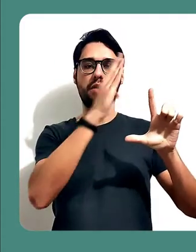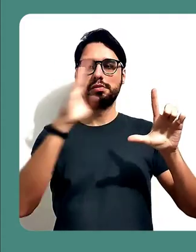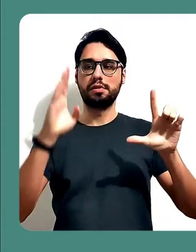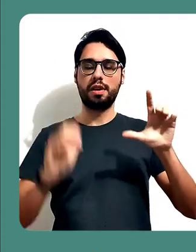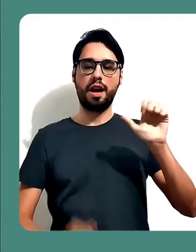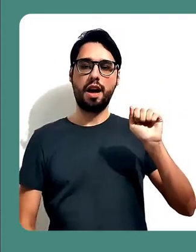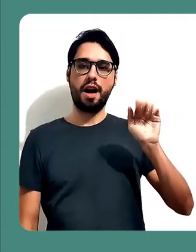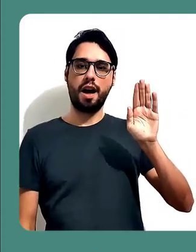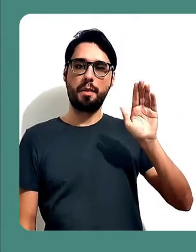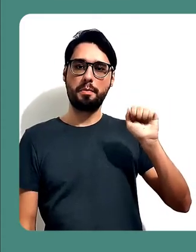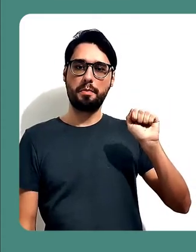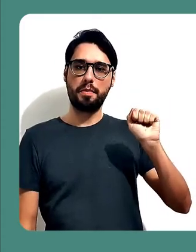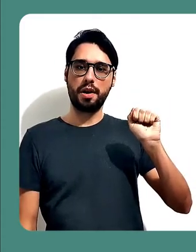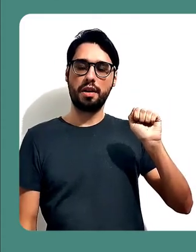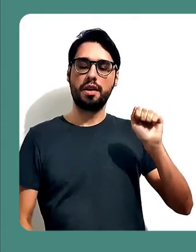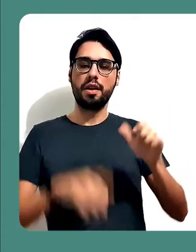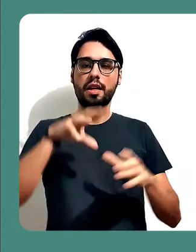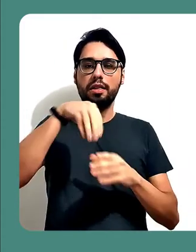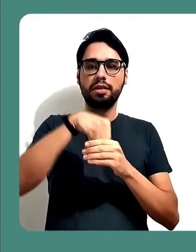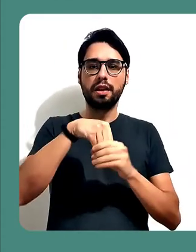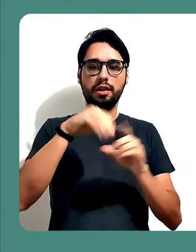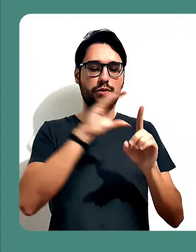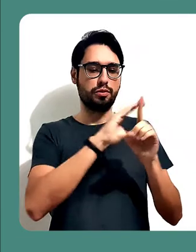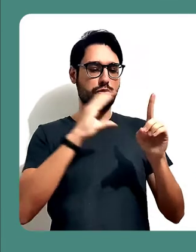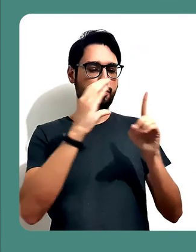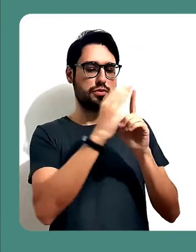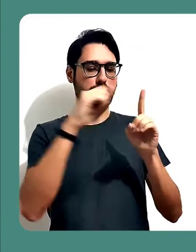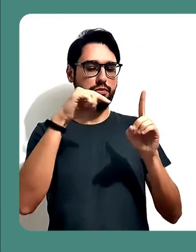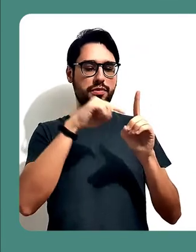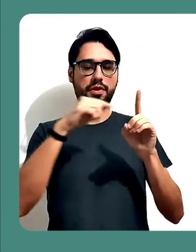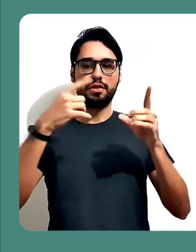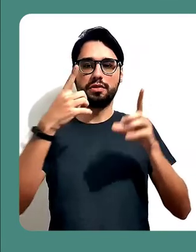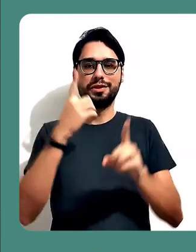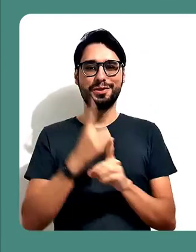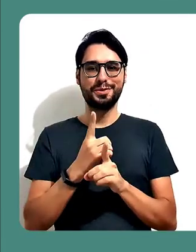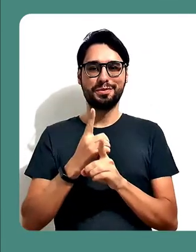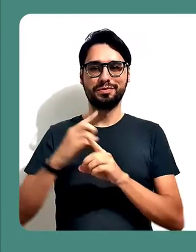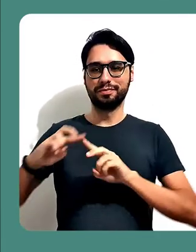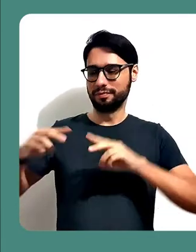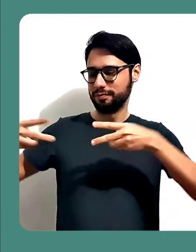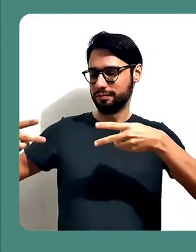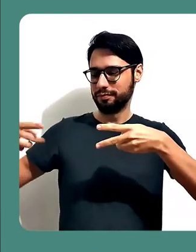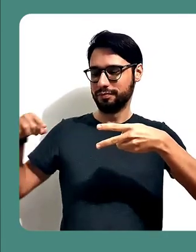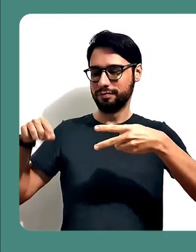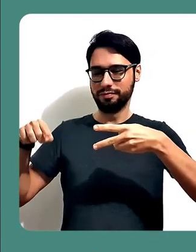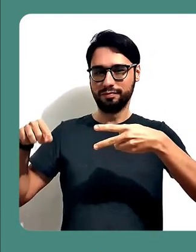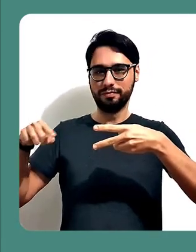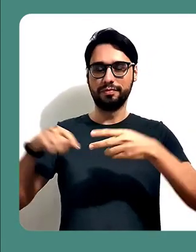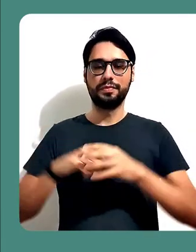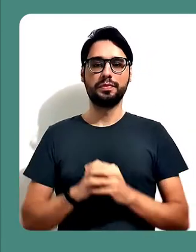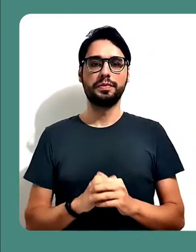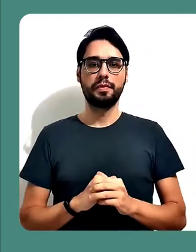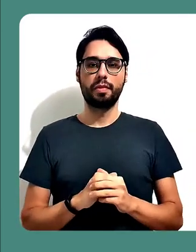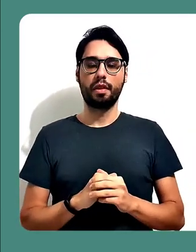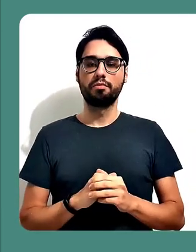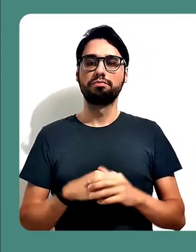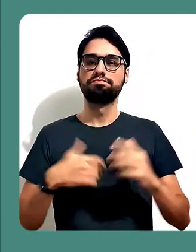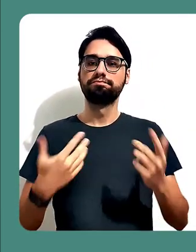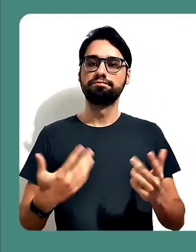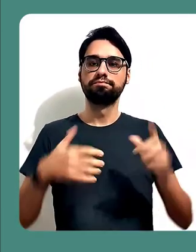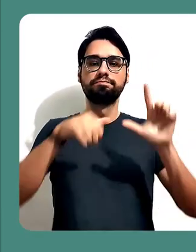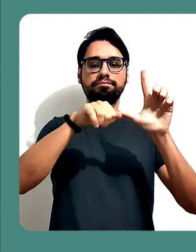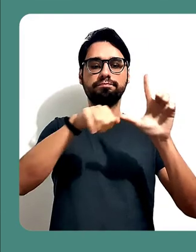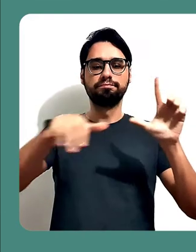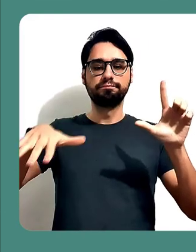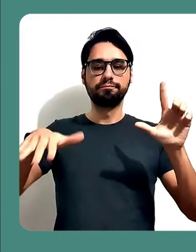eu disse anteriormente o endereço você encontra na aba webconferência dentro do espaço da comunidade esse endereço aqui que você